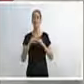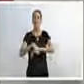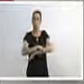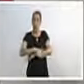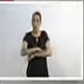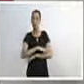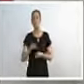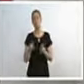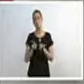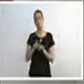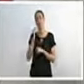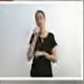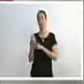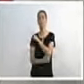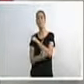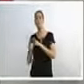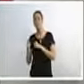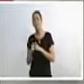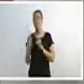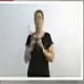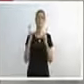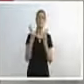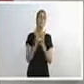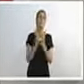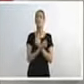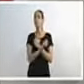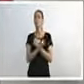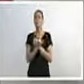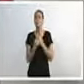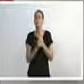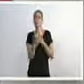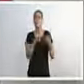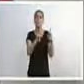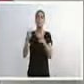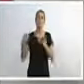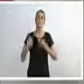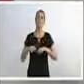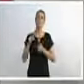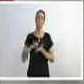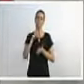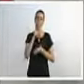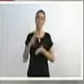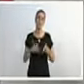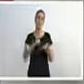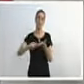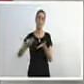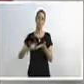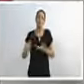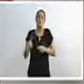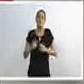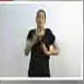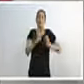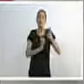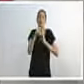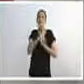da Velha, também tem que ser contemplado. Nós temos que sim deixar com que essa empresa que não está trazendo ônus nenhum para o município, viu, Silvio? Não traz